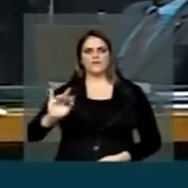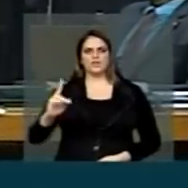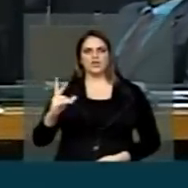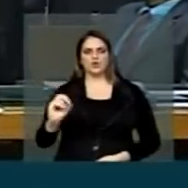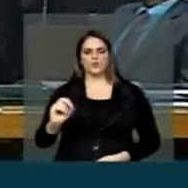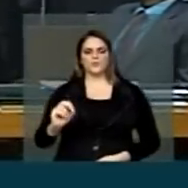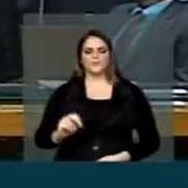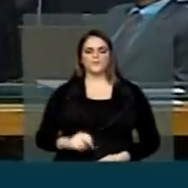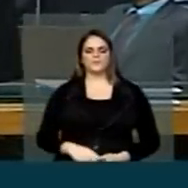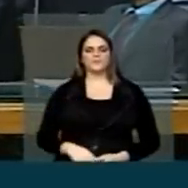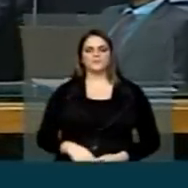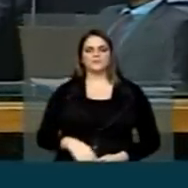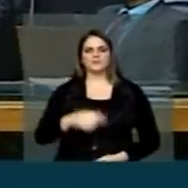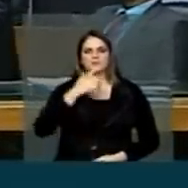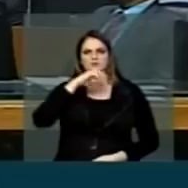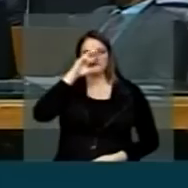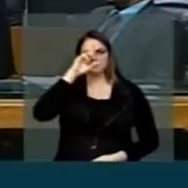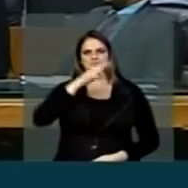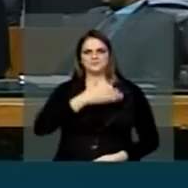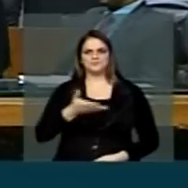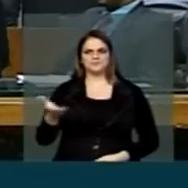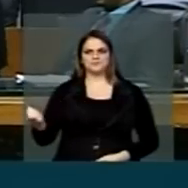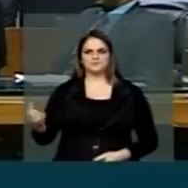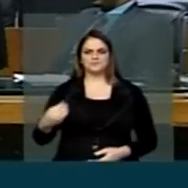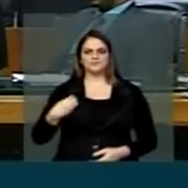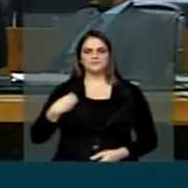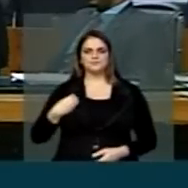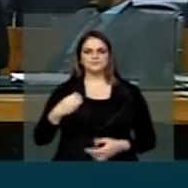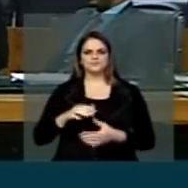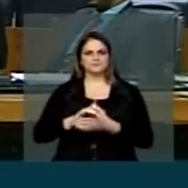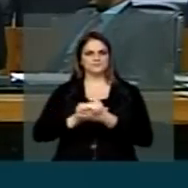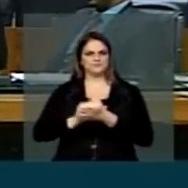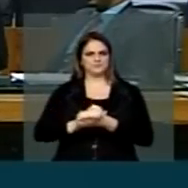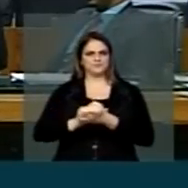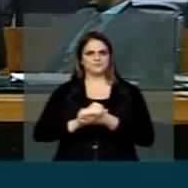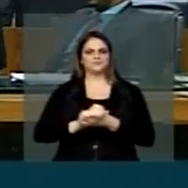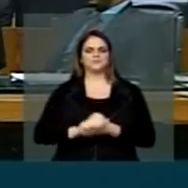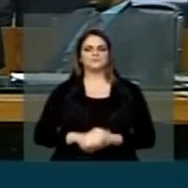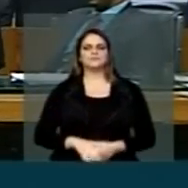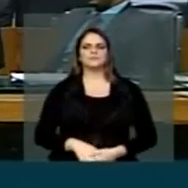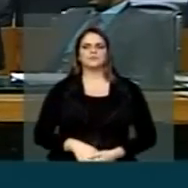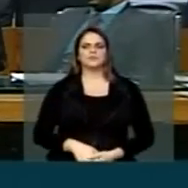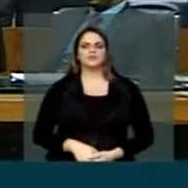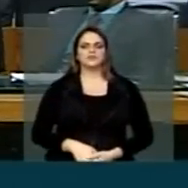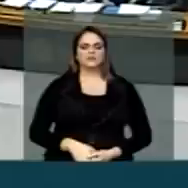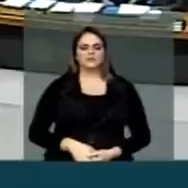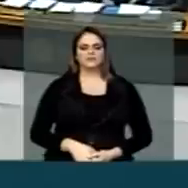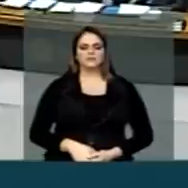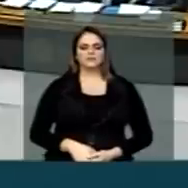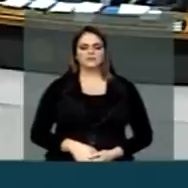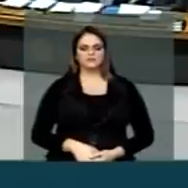Senhor presidente, senhoras e senhores parlamentares, senhor presidente,